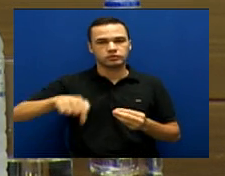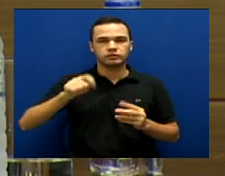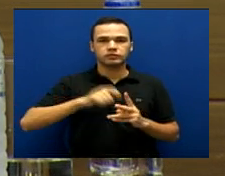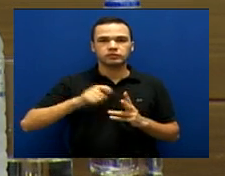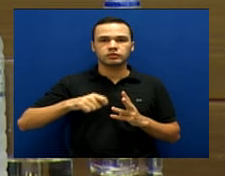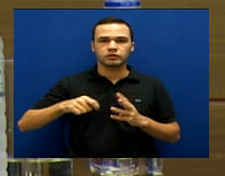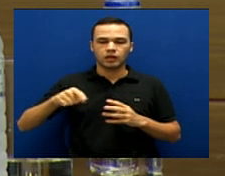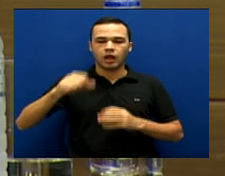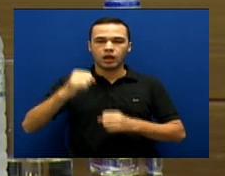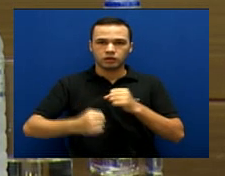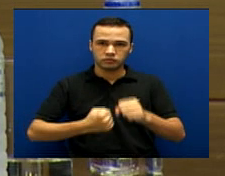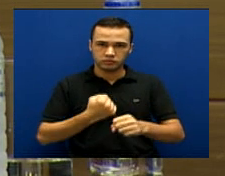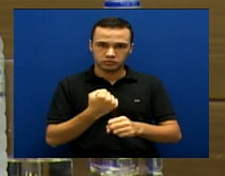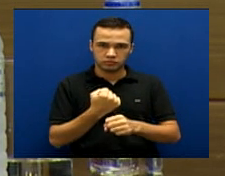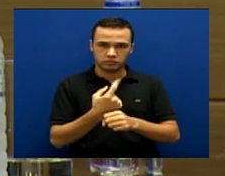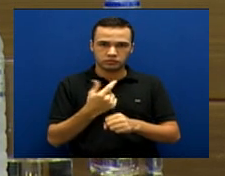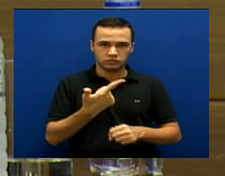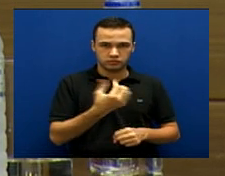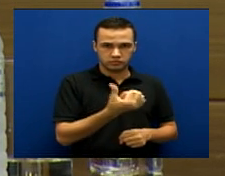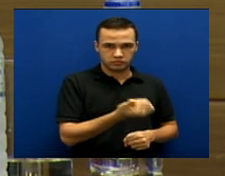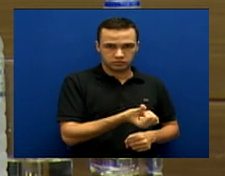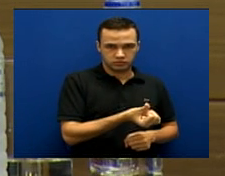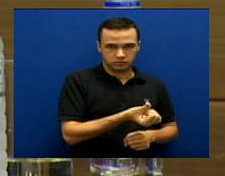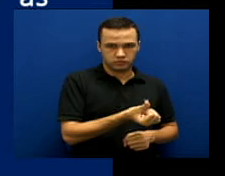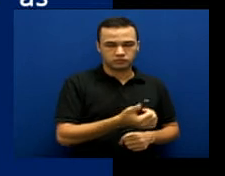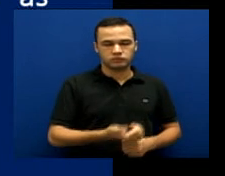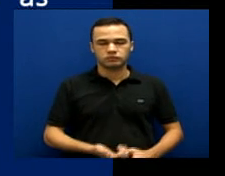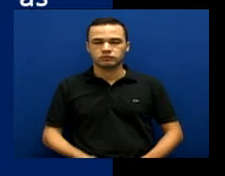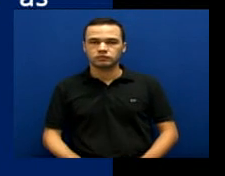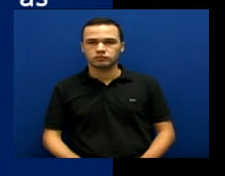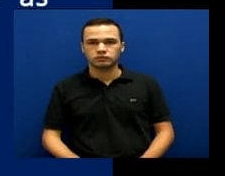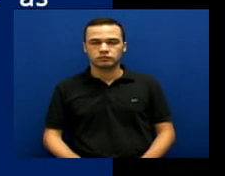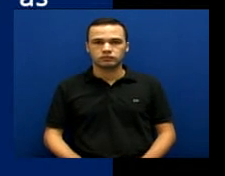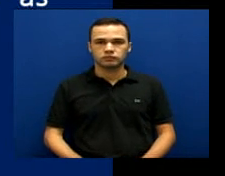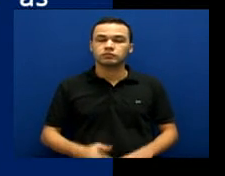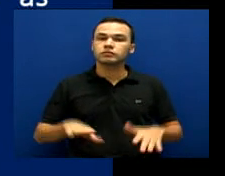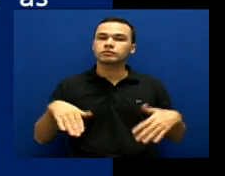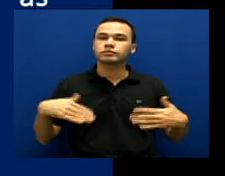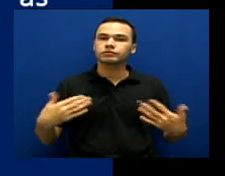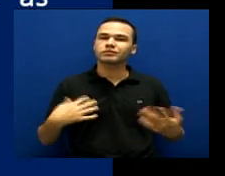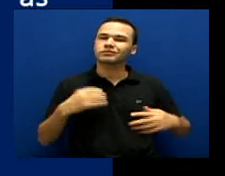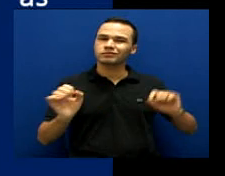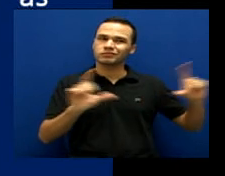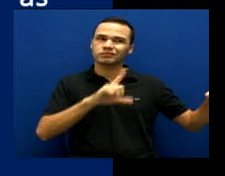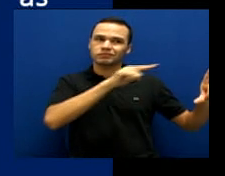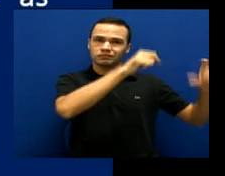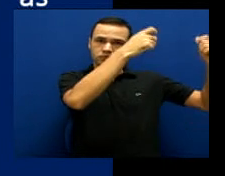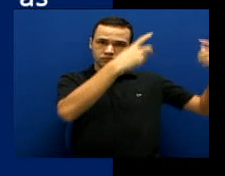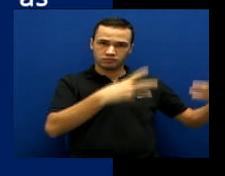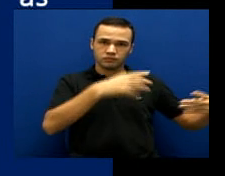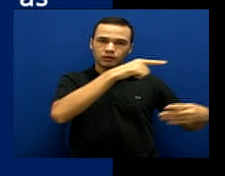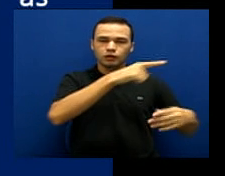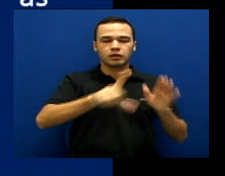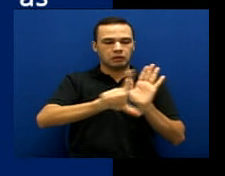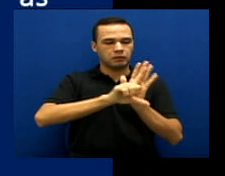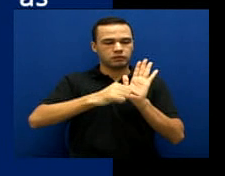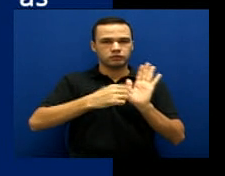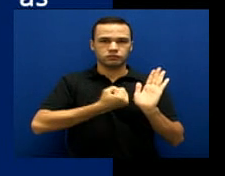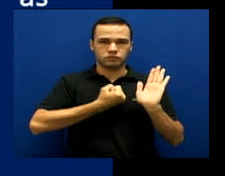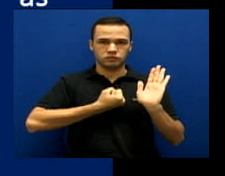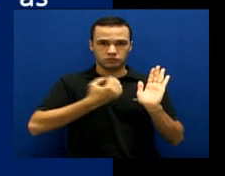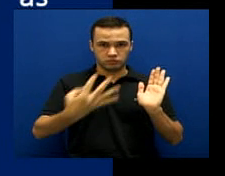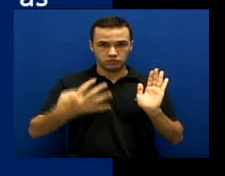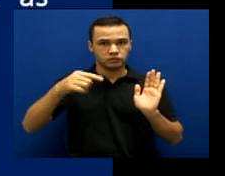quadrimestre de 2016 estão em cumprimento ao parágrafo 4º do artigo 9º da lei